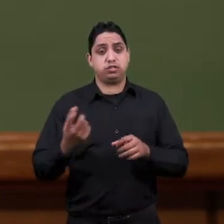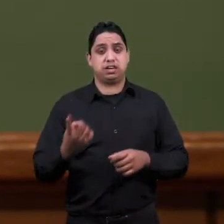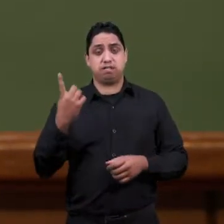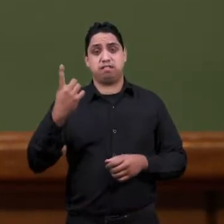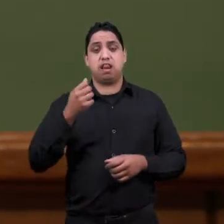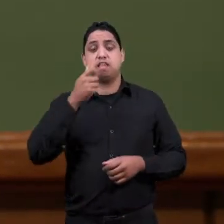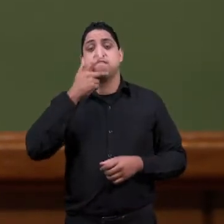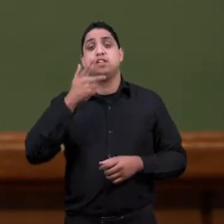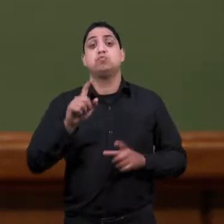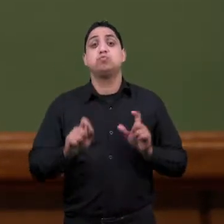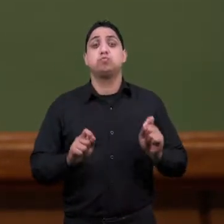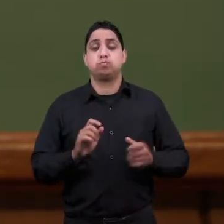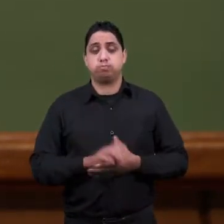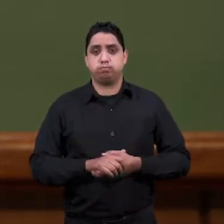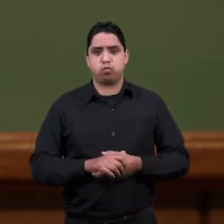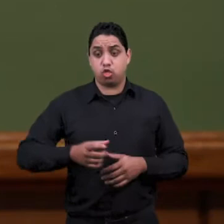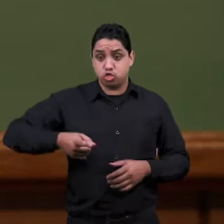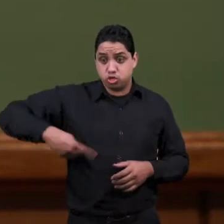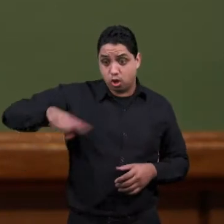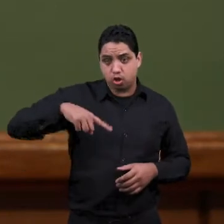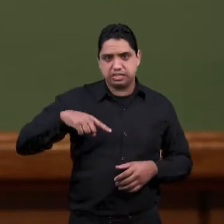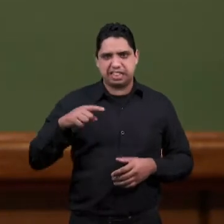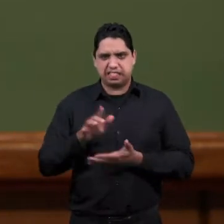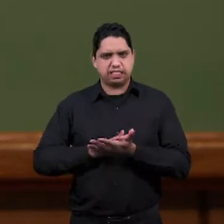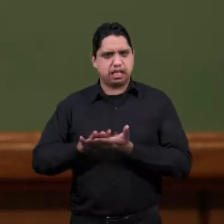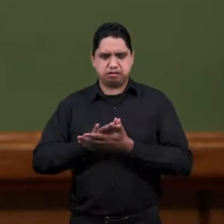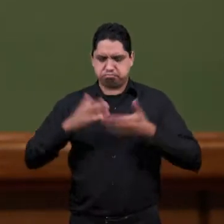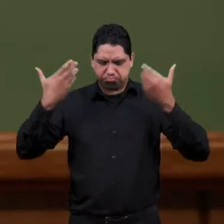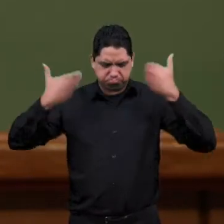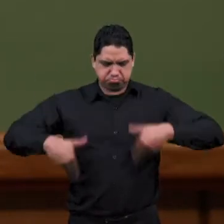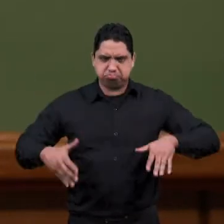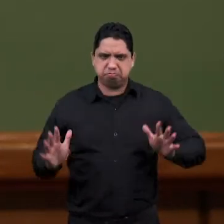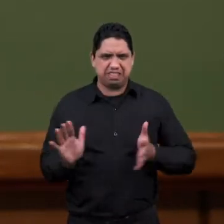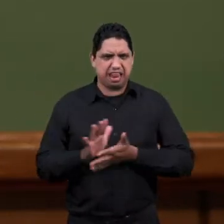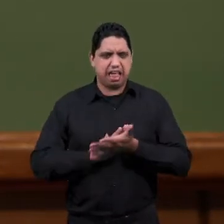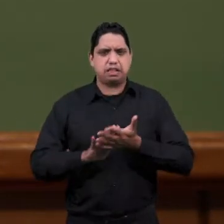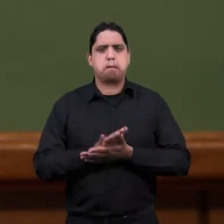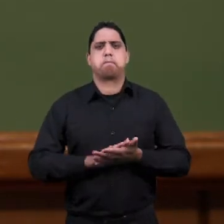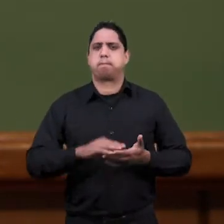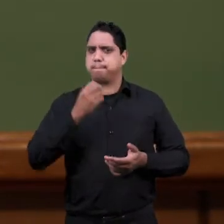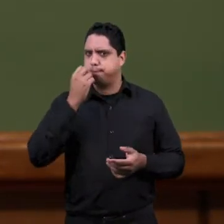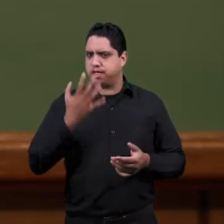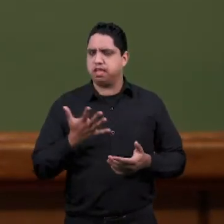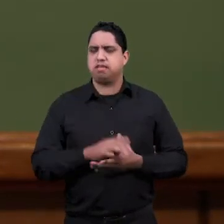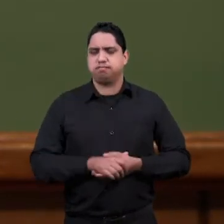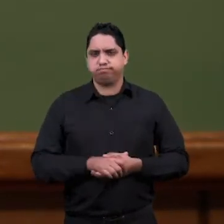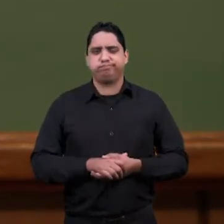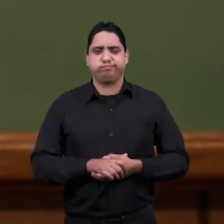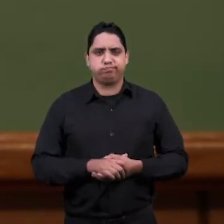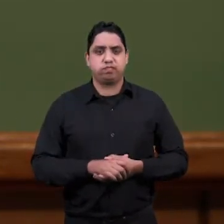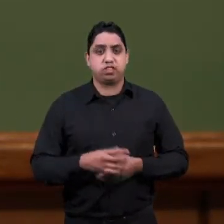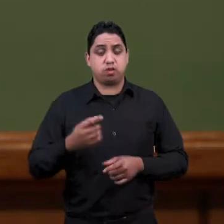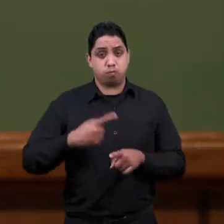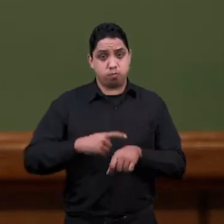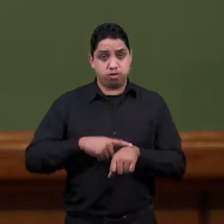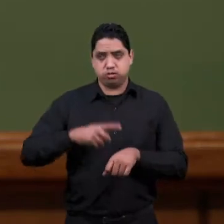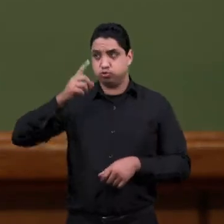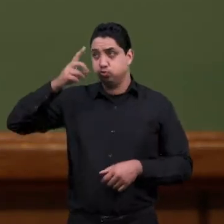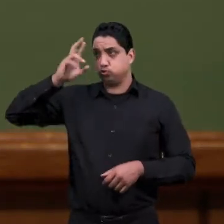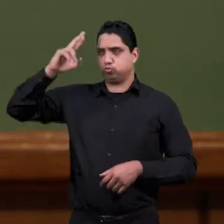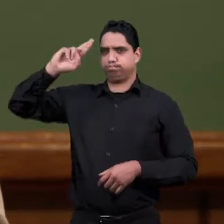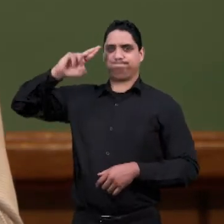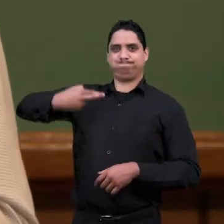Uma frase da irmã, ela disse assim: nós não somos nada. Muito bem colocado. E quando somos repreendidos e